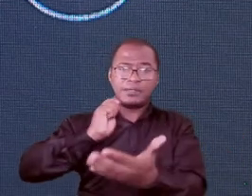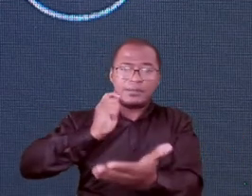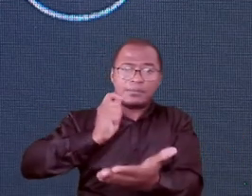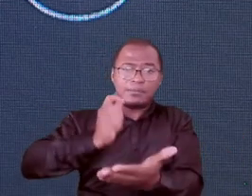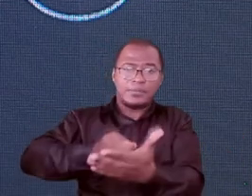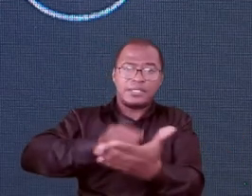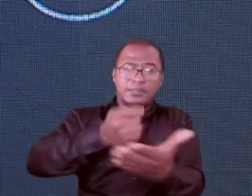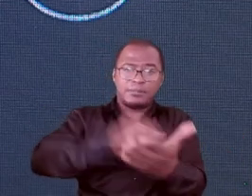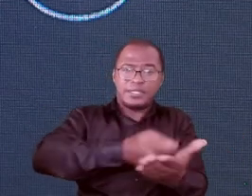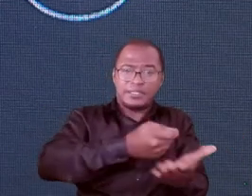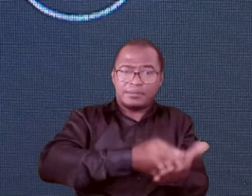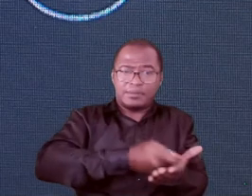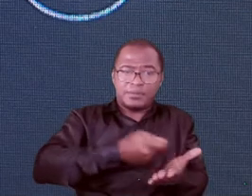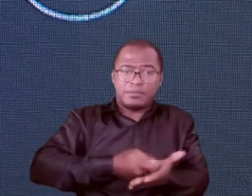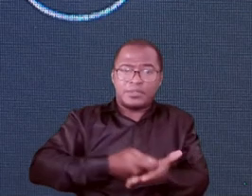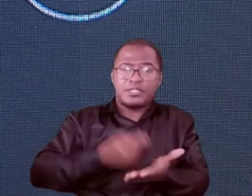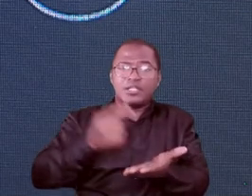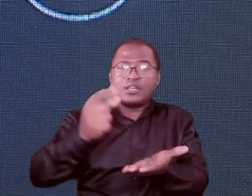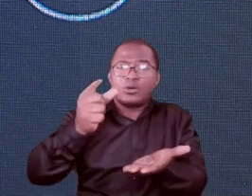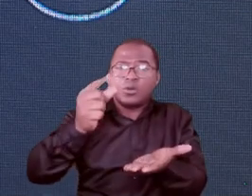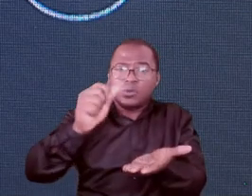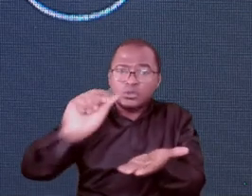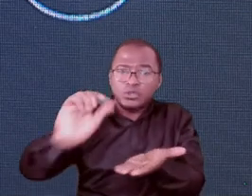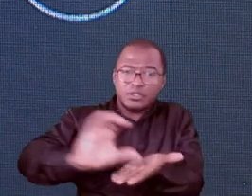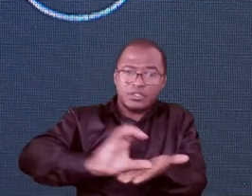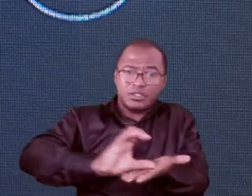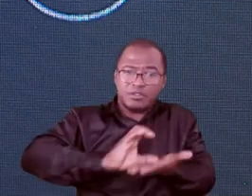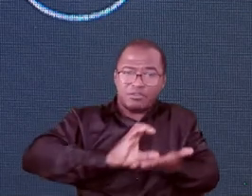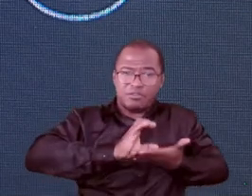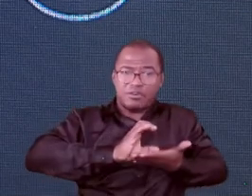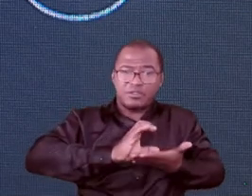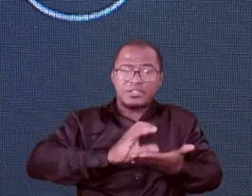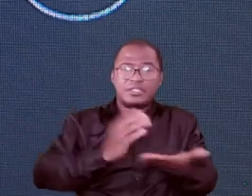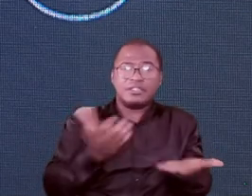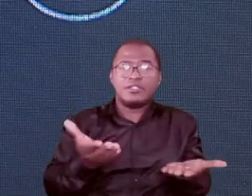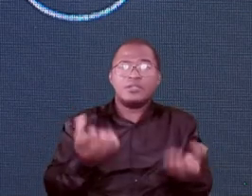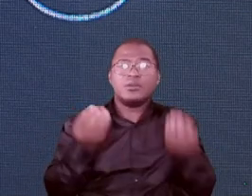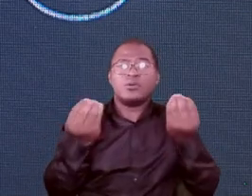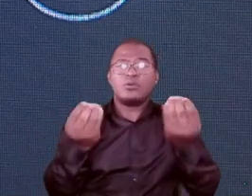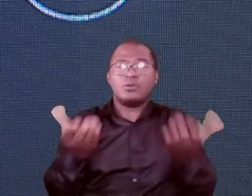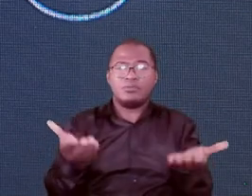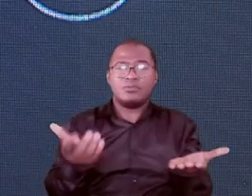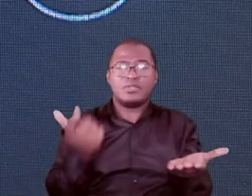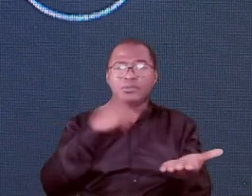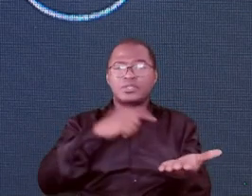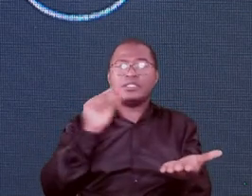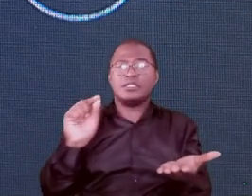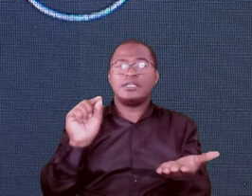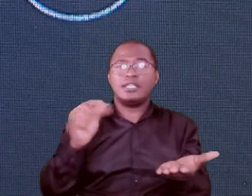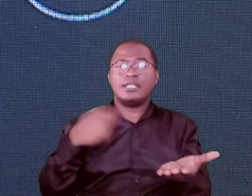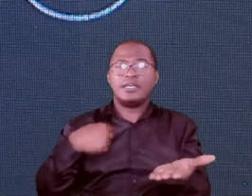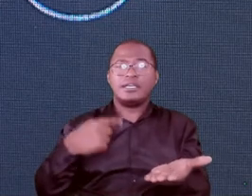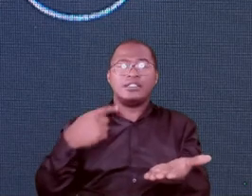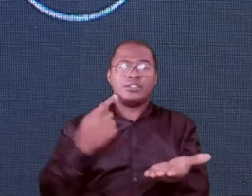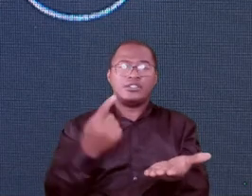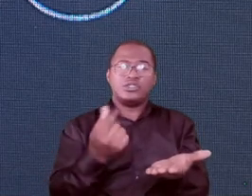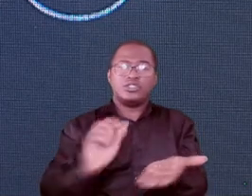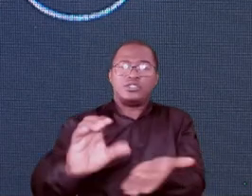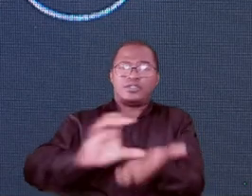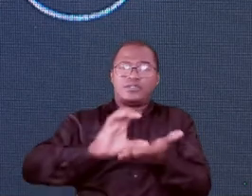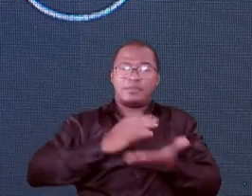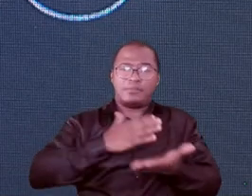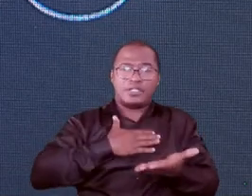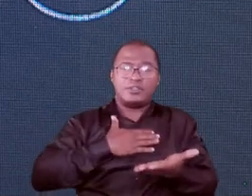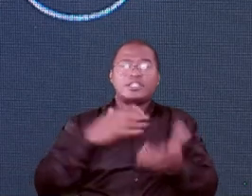receita Neste ano vai vir dos clientes que eu já tinha no passado né Vamos pegar o não vou usar o meu